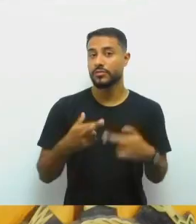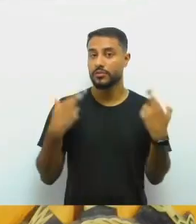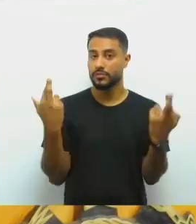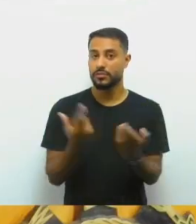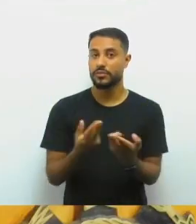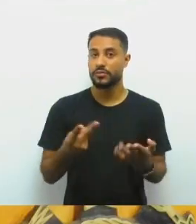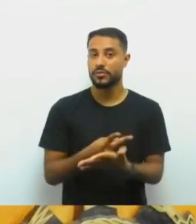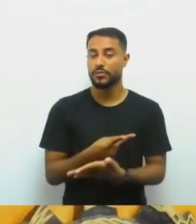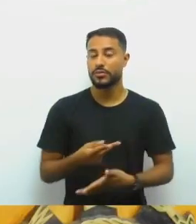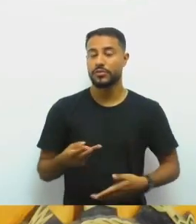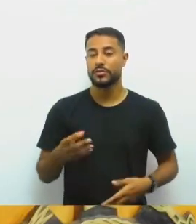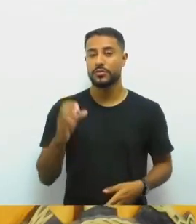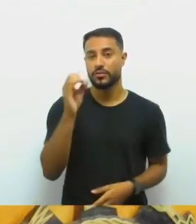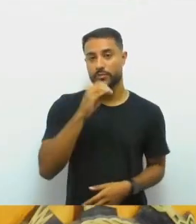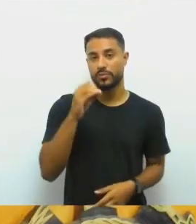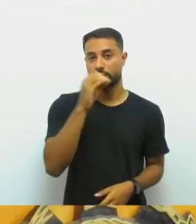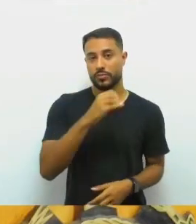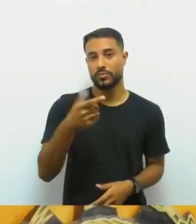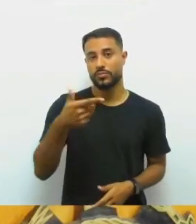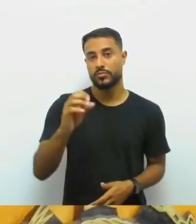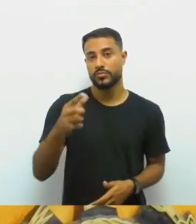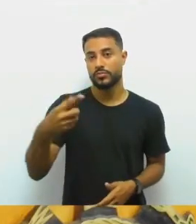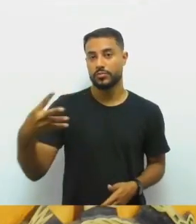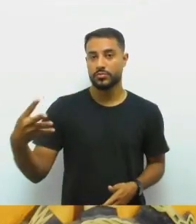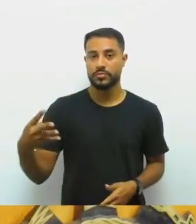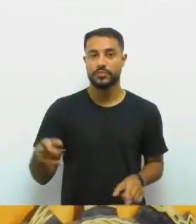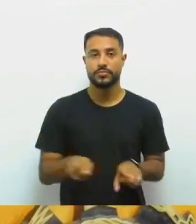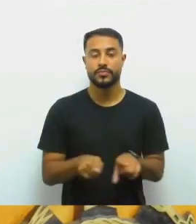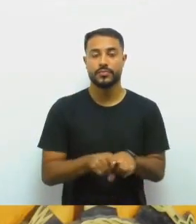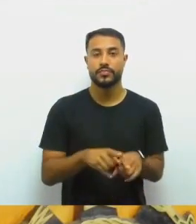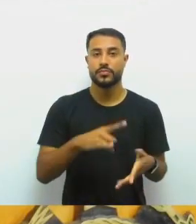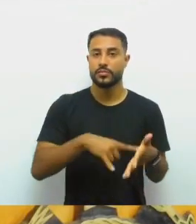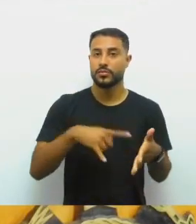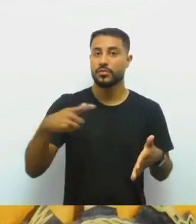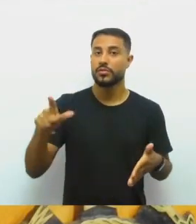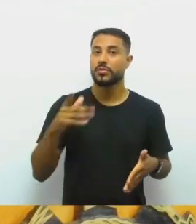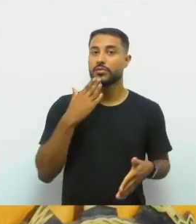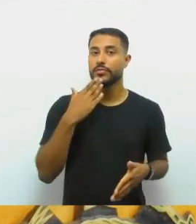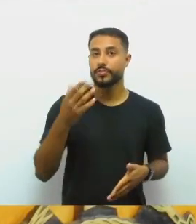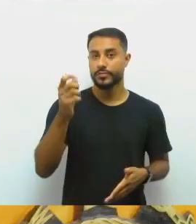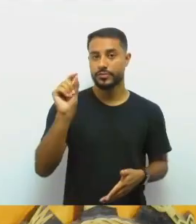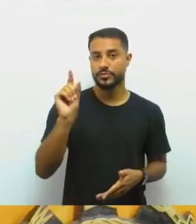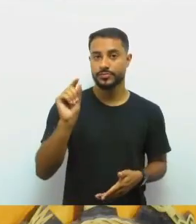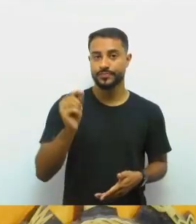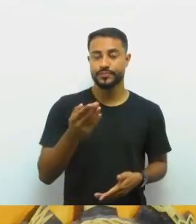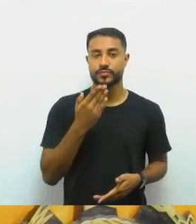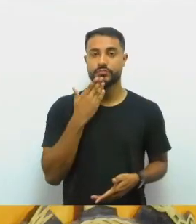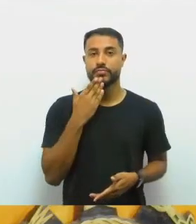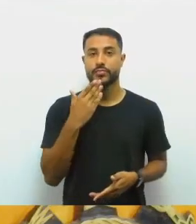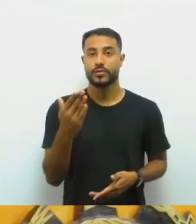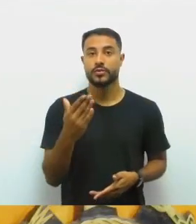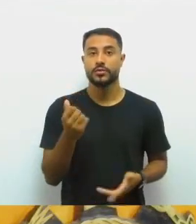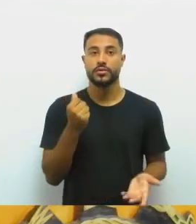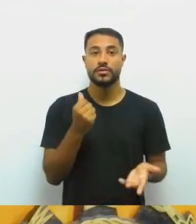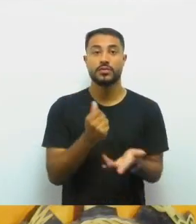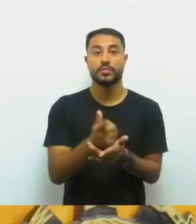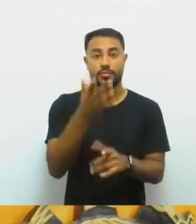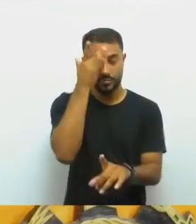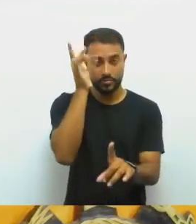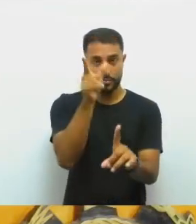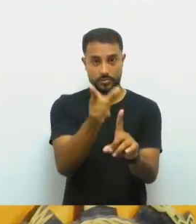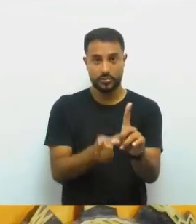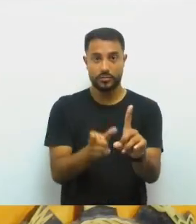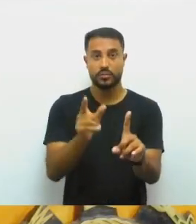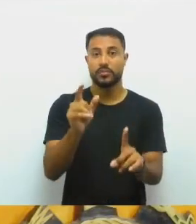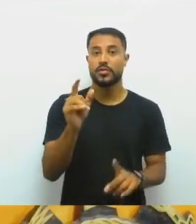de 2024. Indicação 3135, indicando ao prefeito municipal a contratação de um fonoaudiólogo para atender